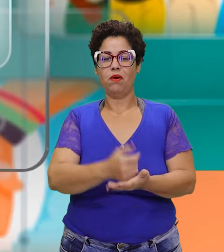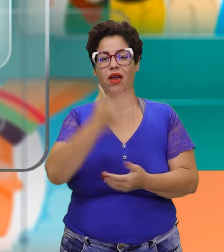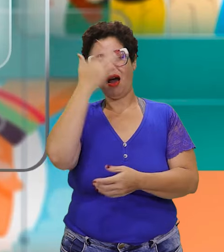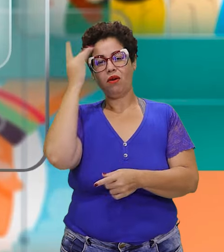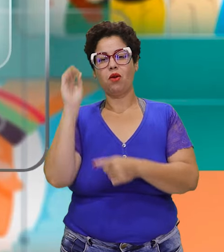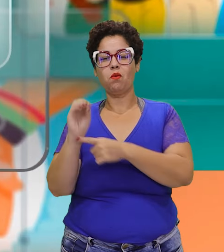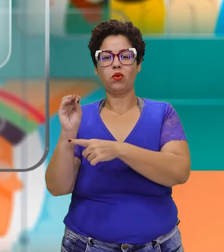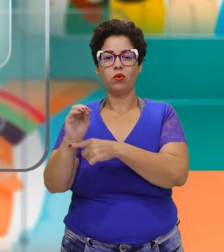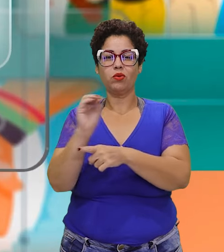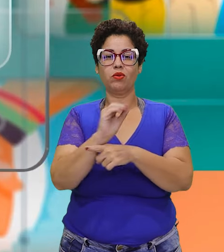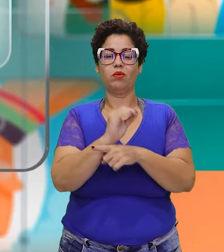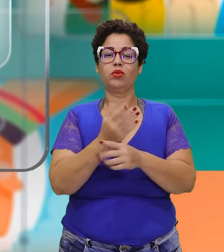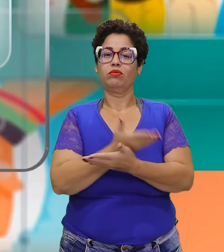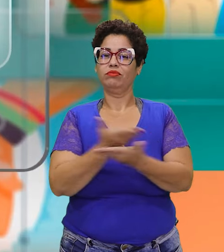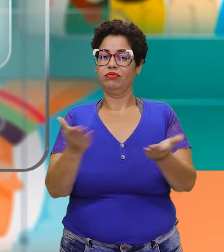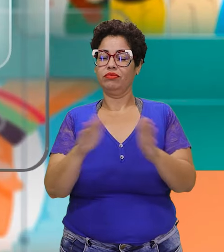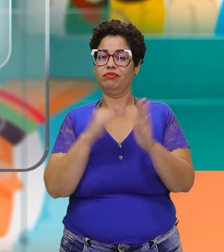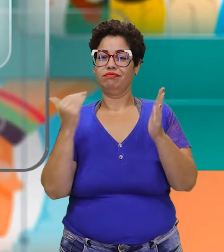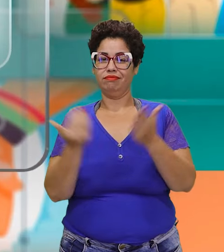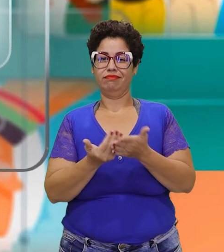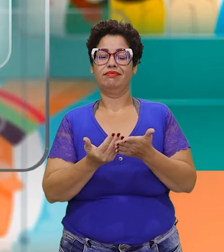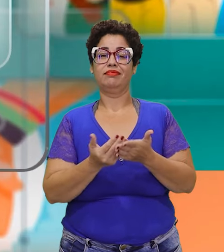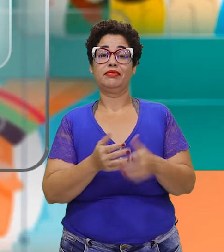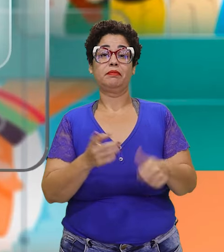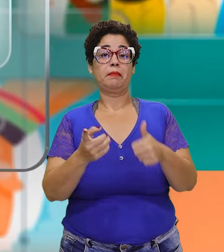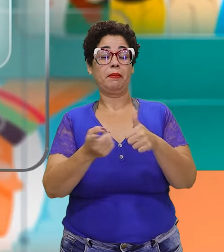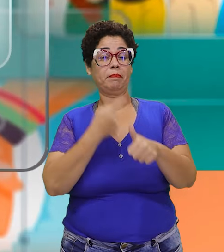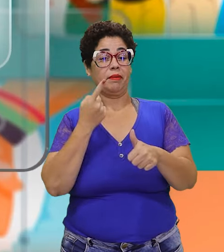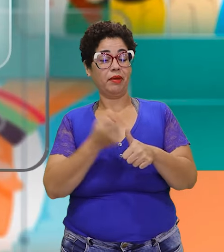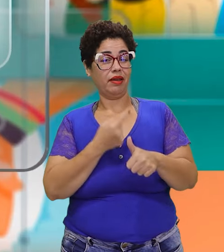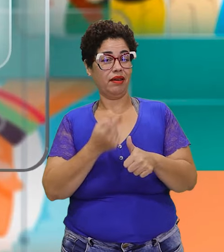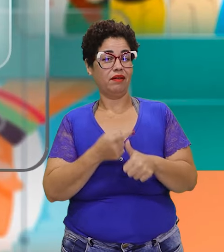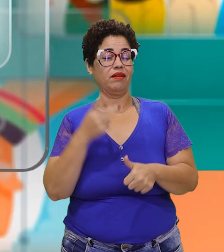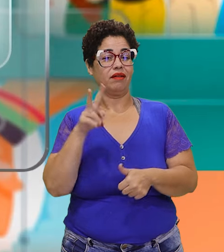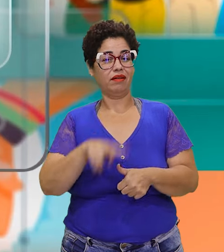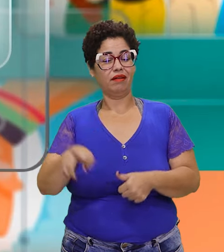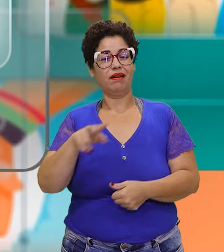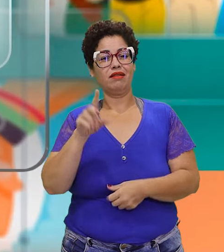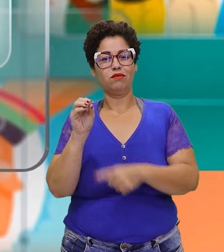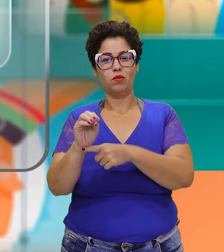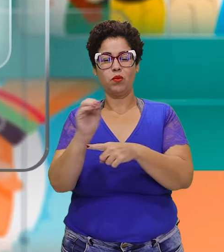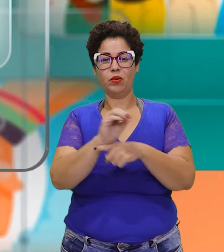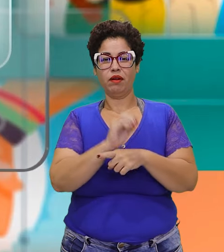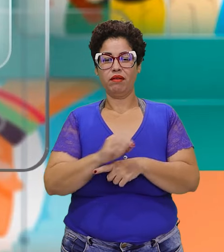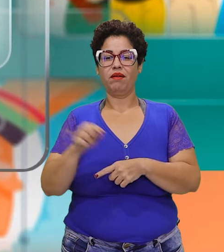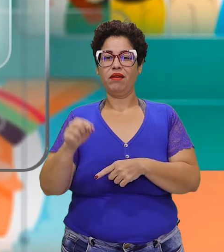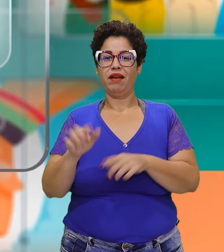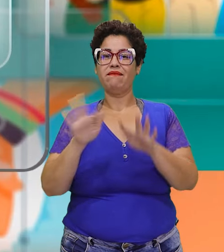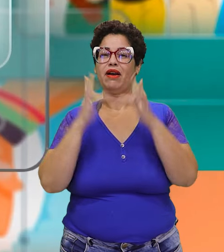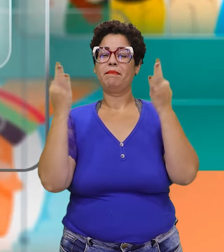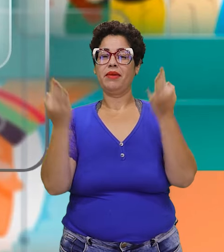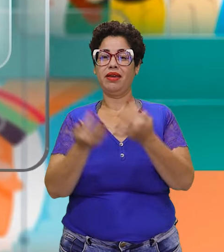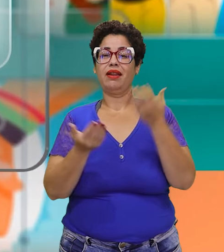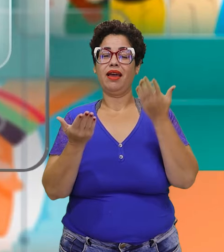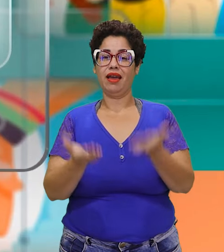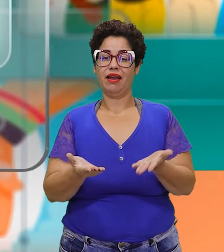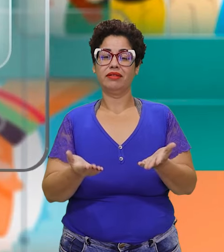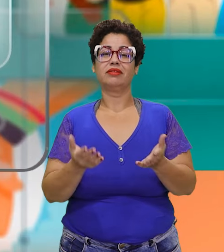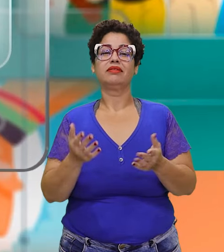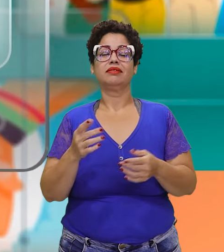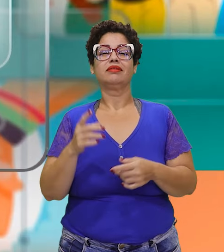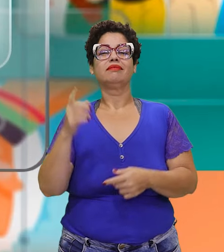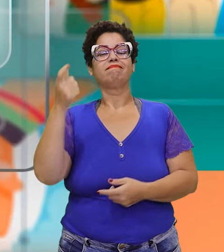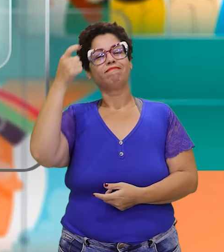você. Alguém está cuidando de você. Então, o primeiro momento é esses cuidadores, essa